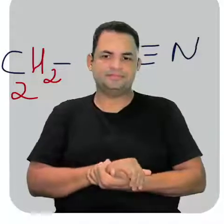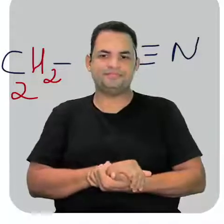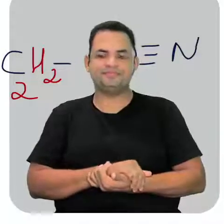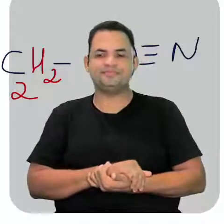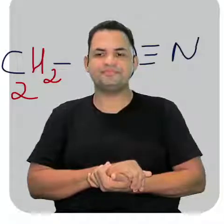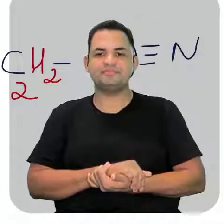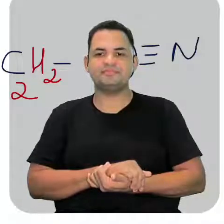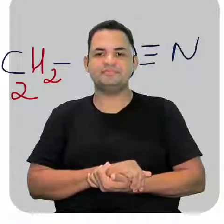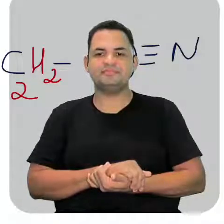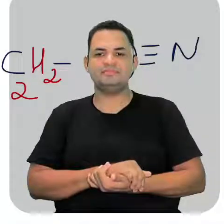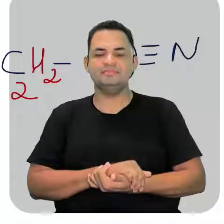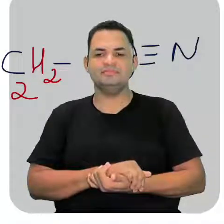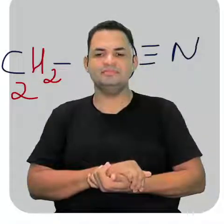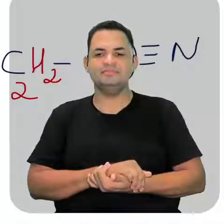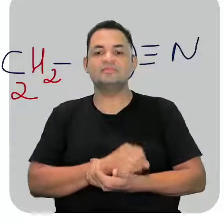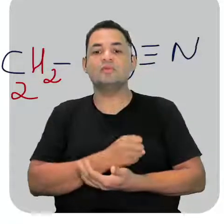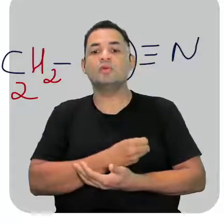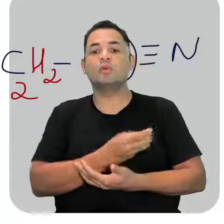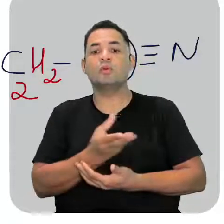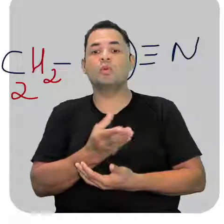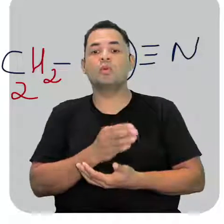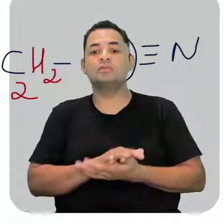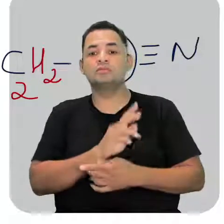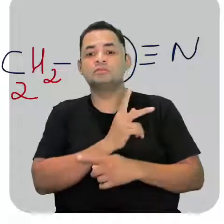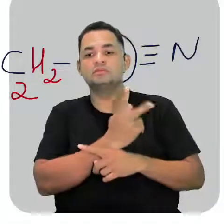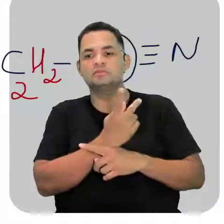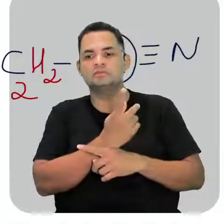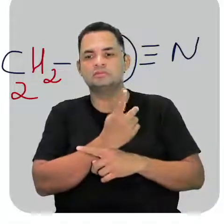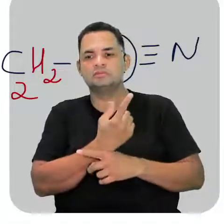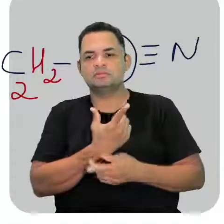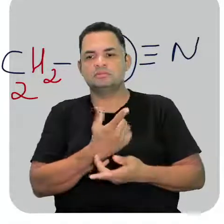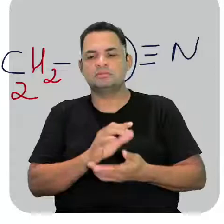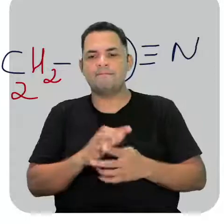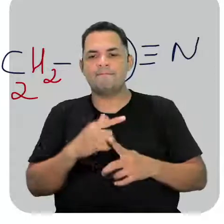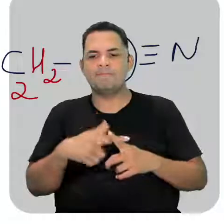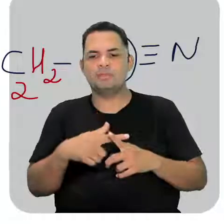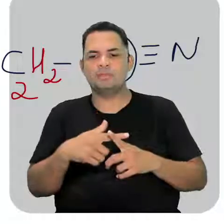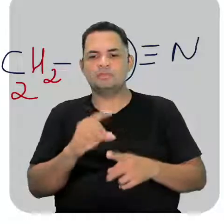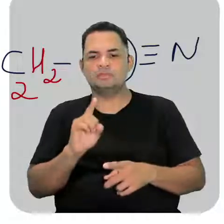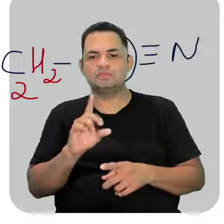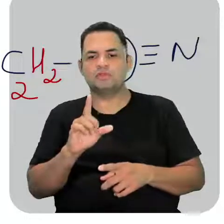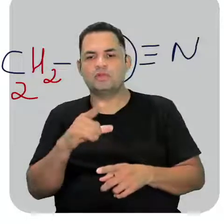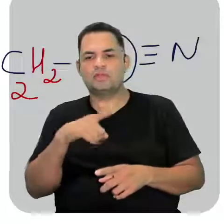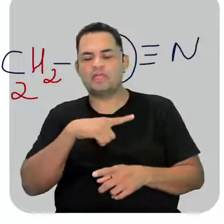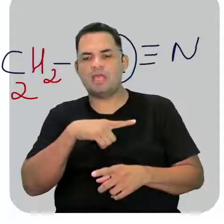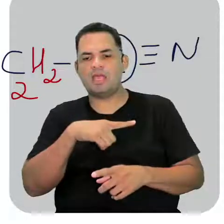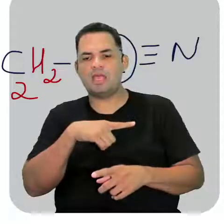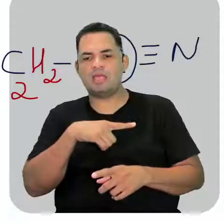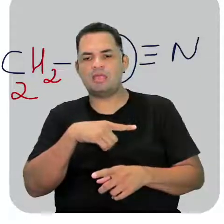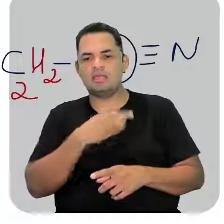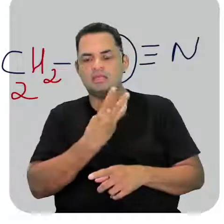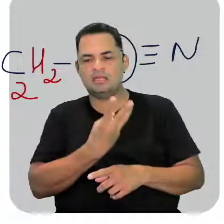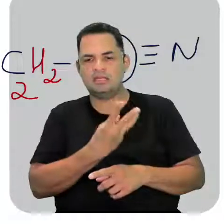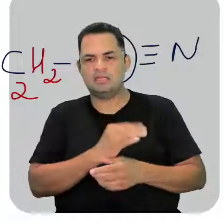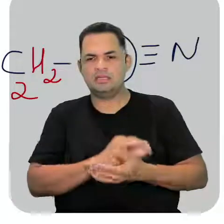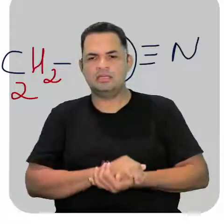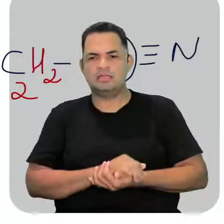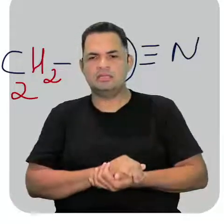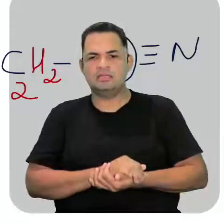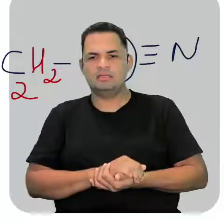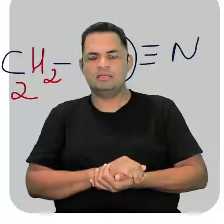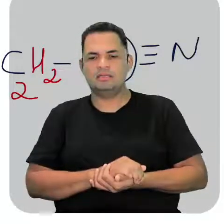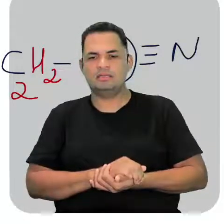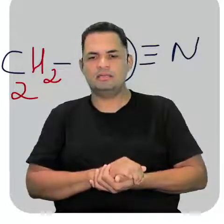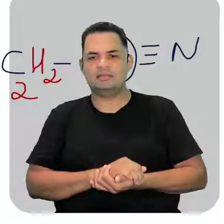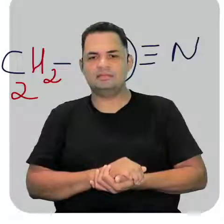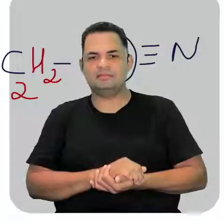E aí, aqui vai ficar com quantos hidrogênios? Só mais um, né? Porque eu só tenho 3. Aí, olha só. Esse